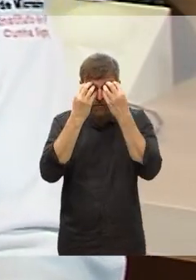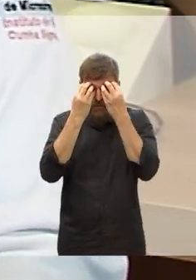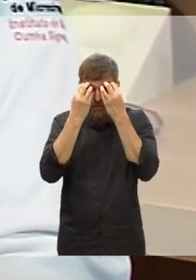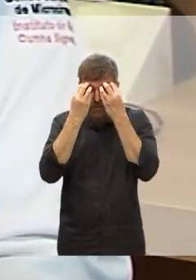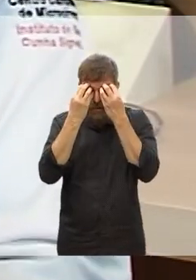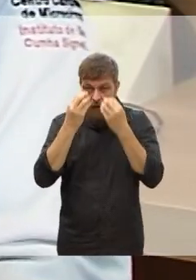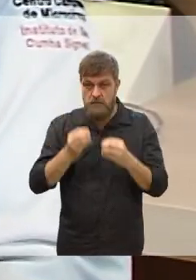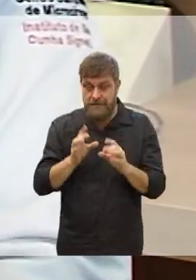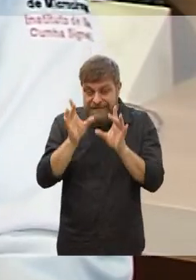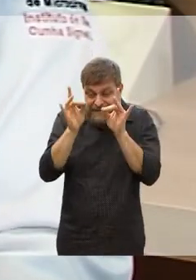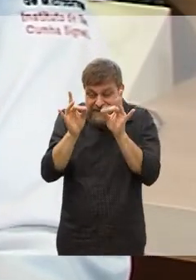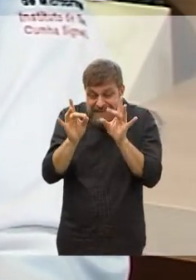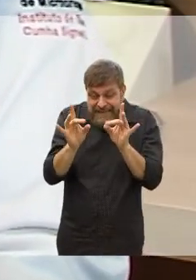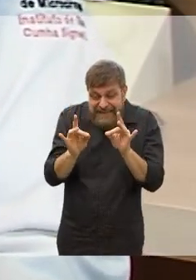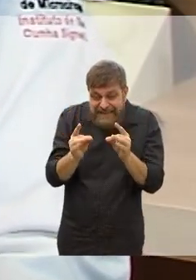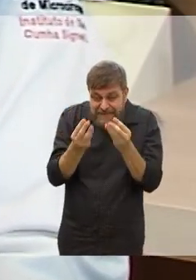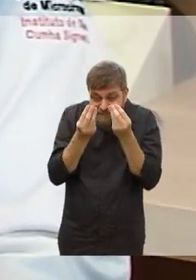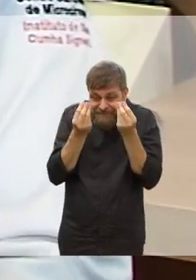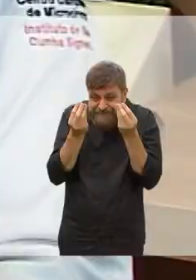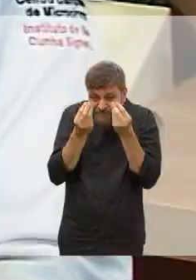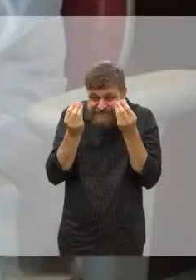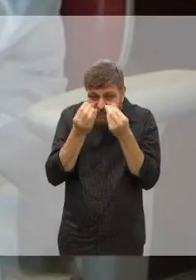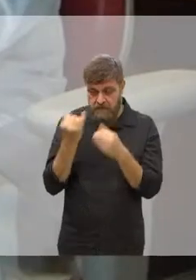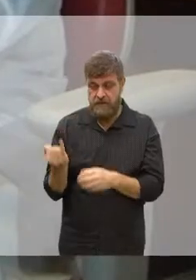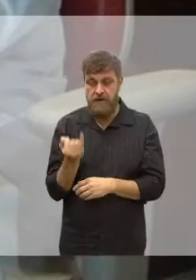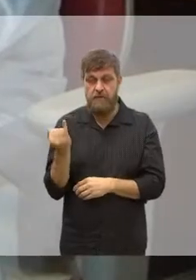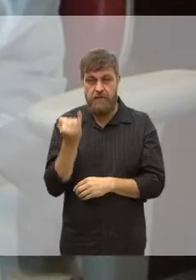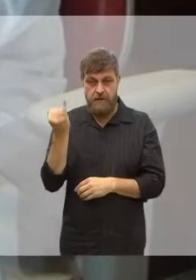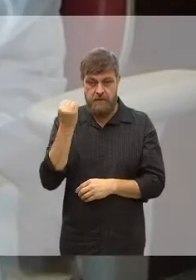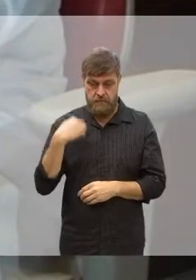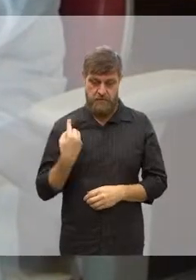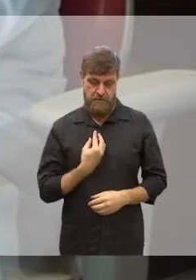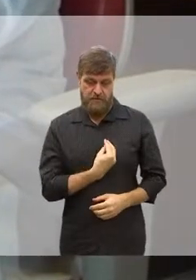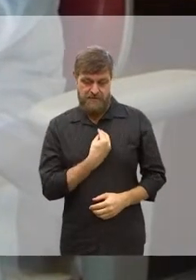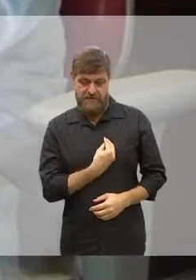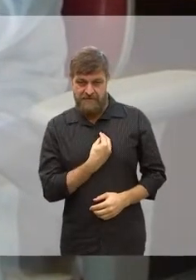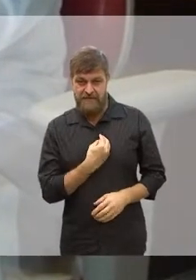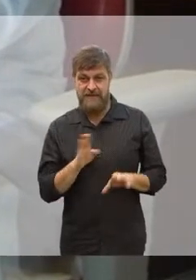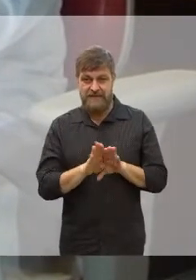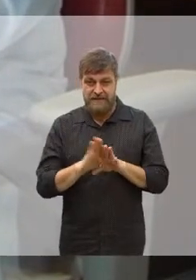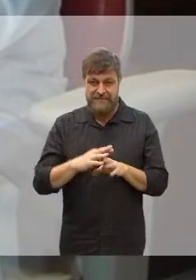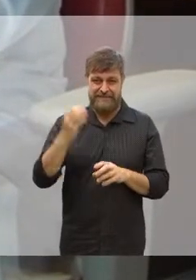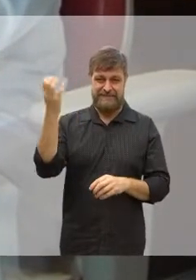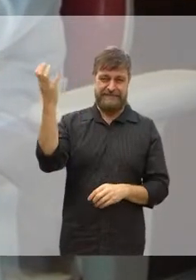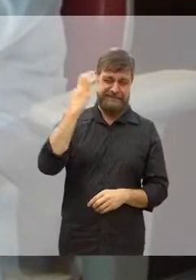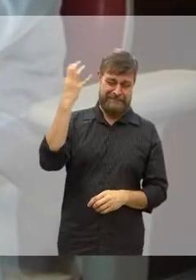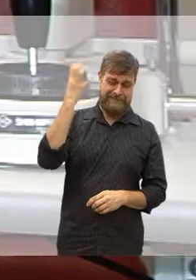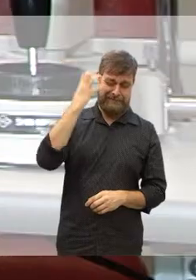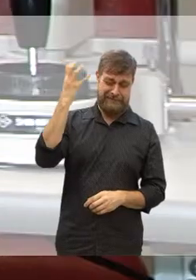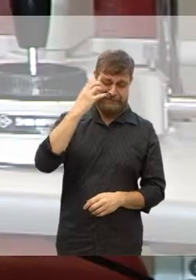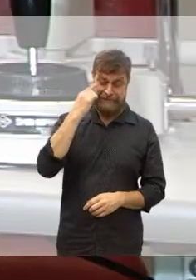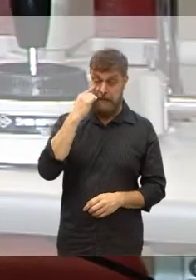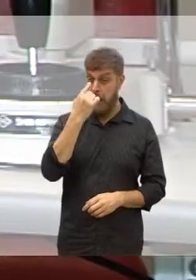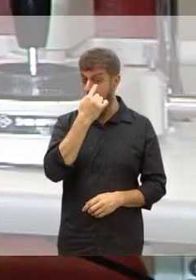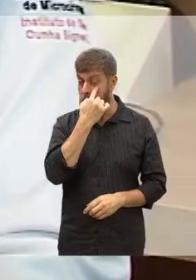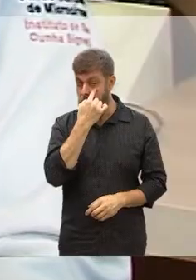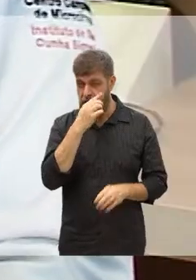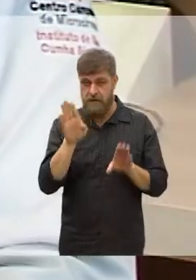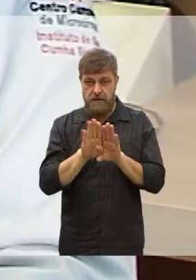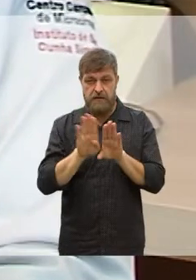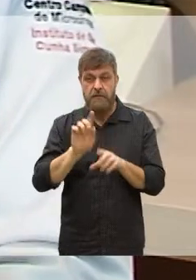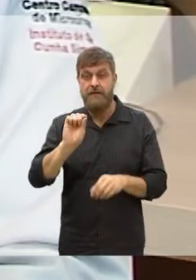extremamente delicado e muito importante para a nossa vida, eles estão recebendo essa mesma radiação e com